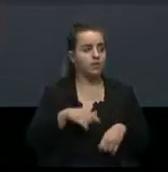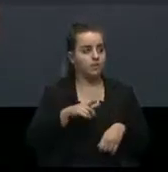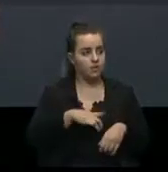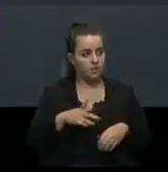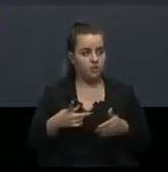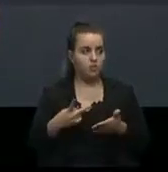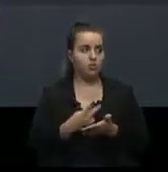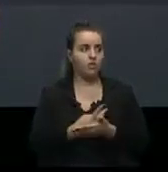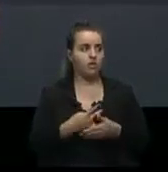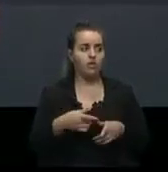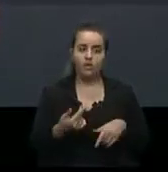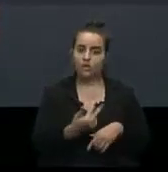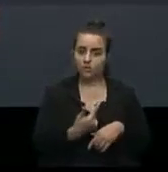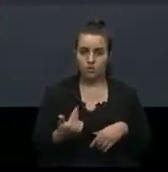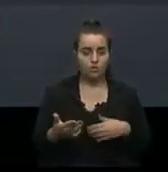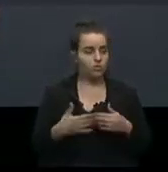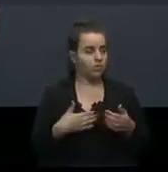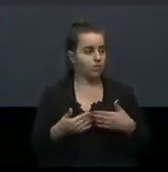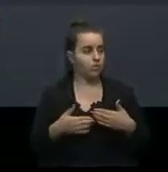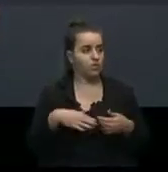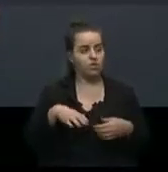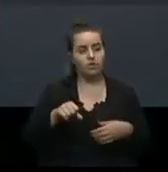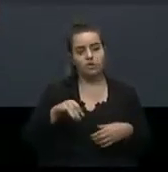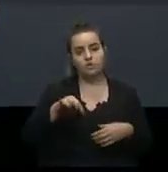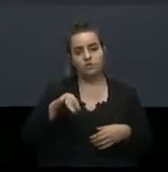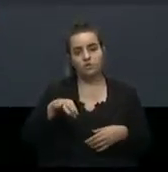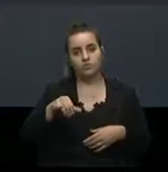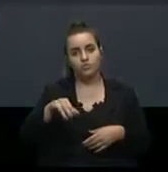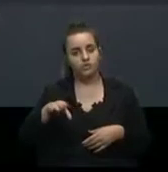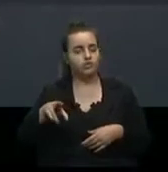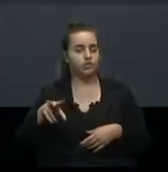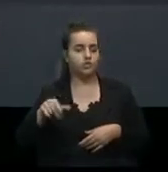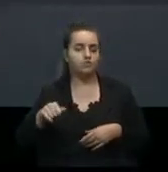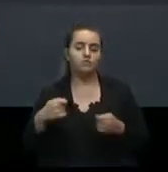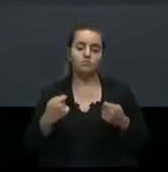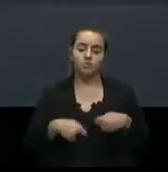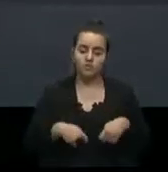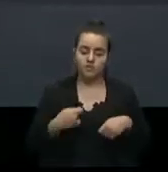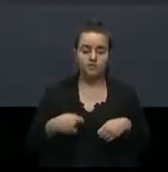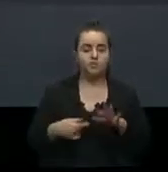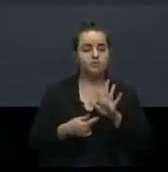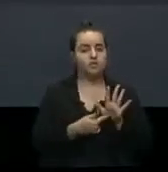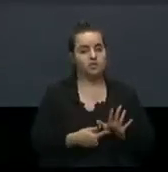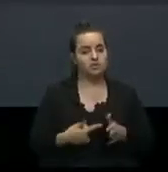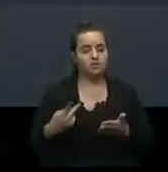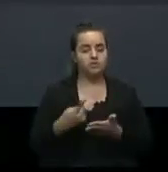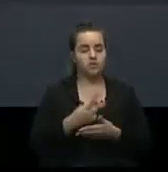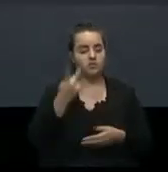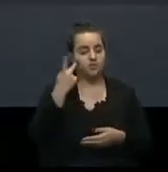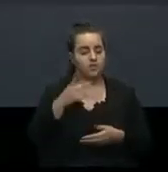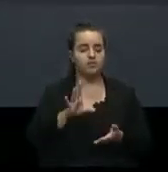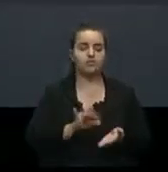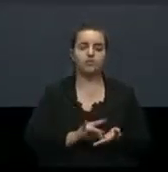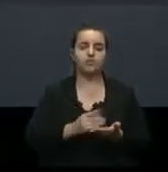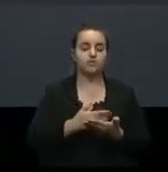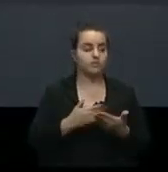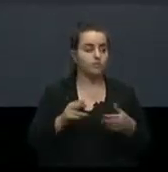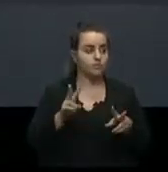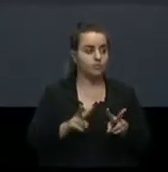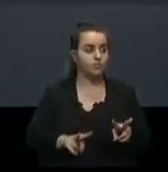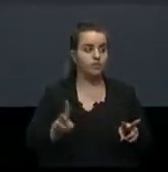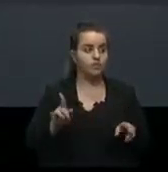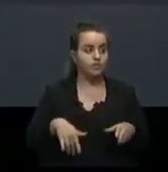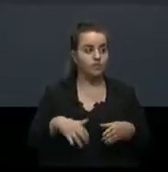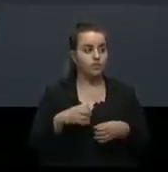de erro. Do mesmo jeito, qualquer estimativa estatística deve apresentar margens de erro para ter credibilidade. Você vai ver que elas